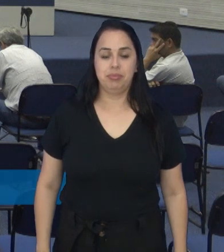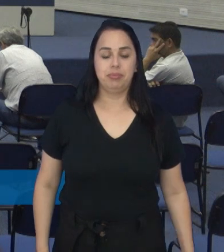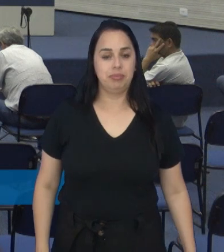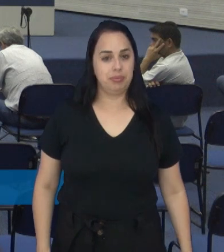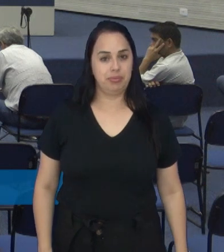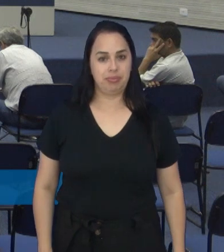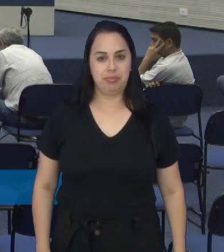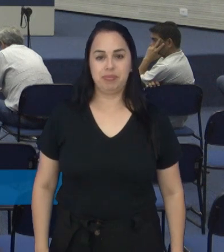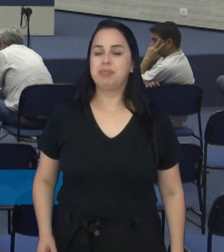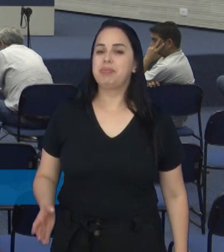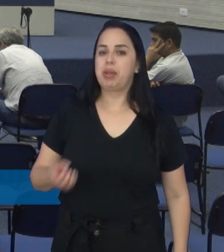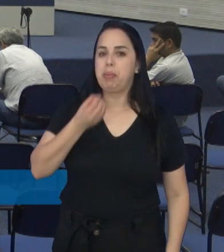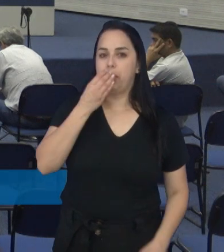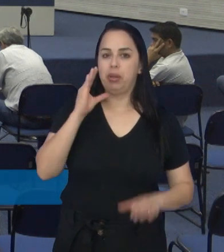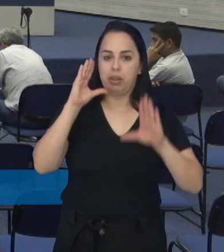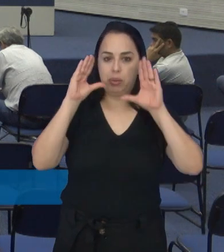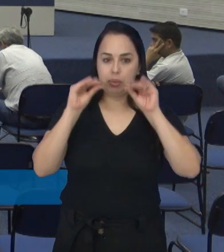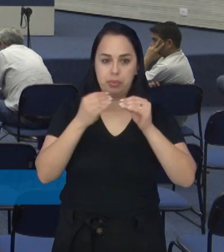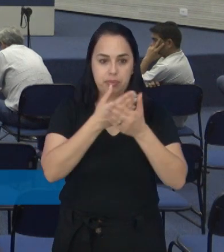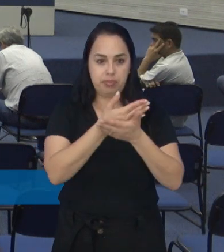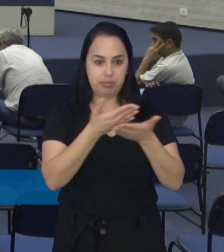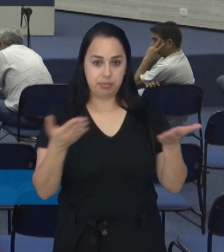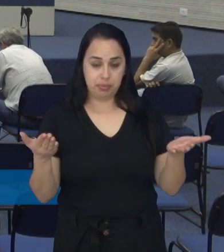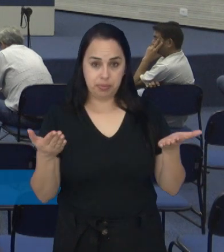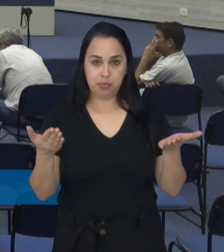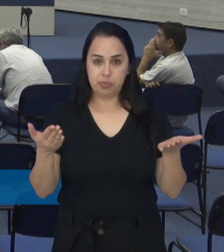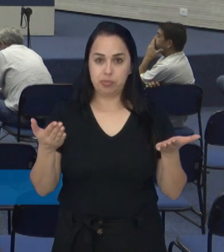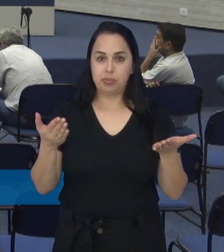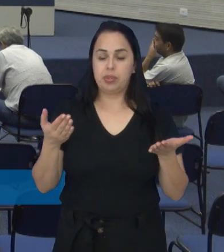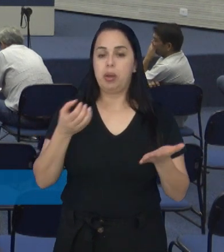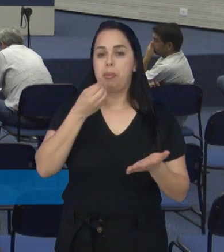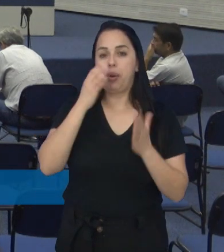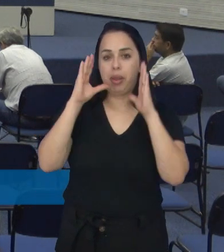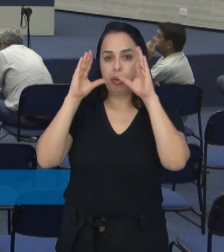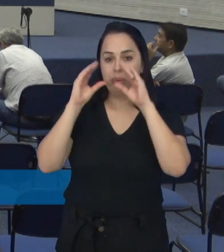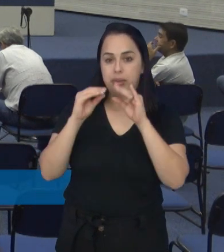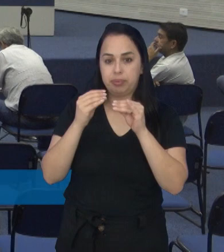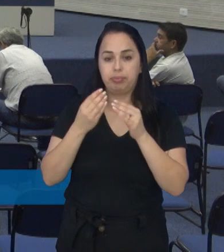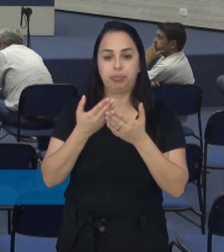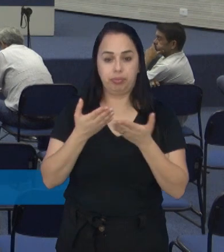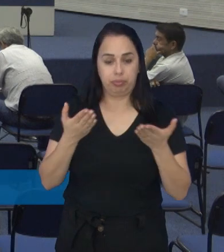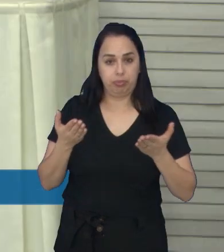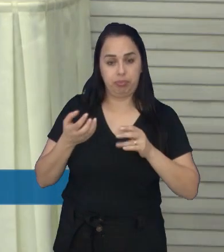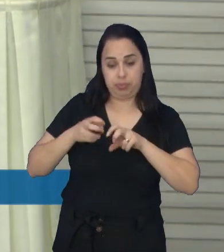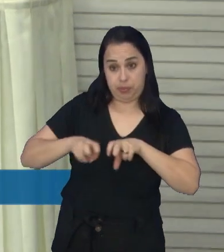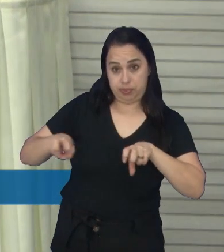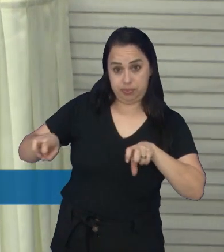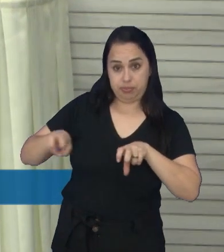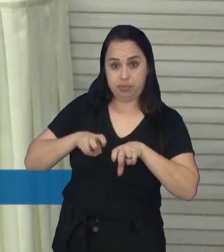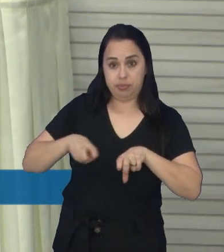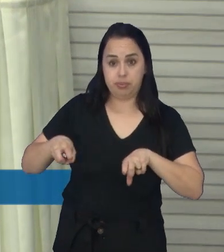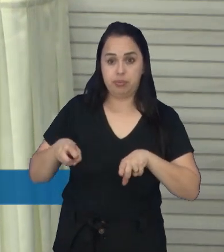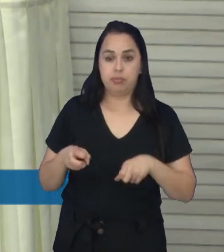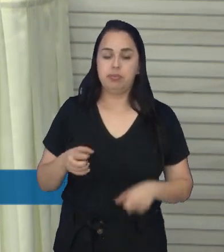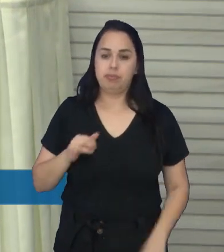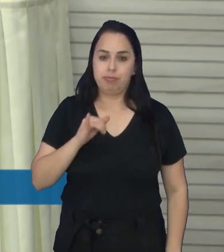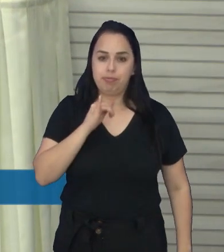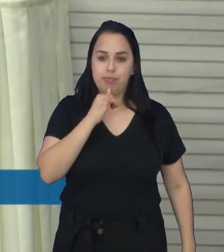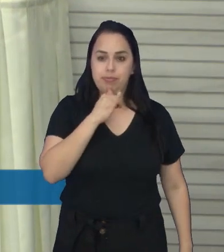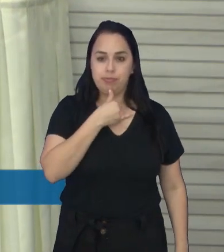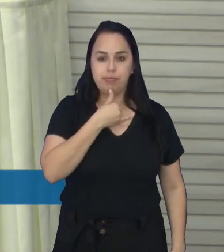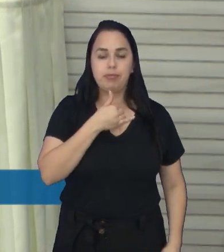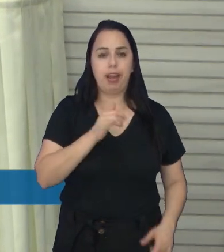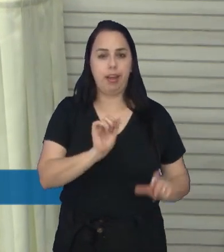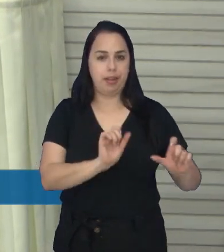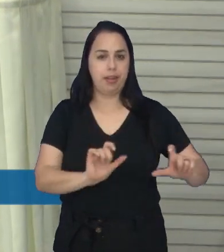Boa noite a todas e todos boa noite a mesa é muito triste essa